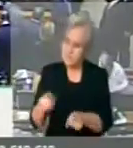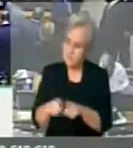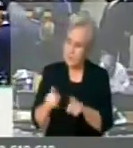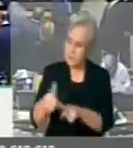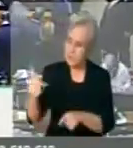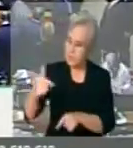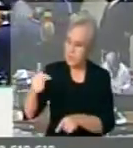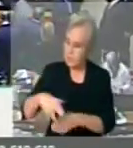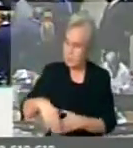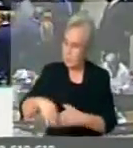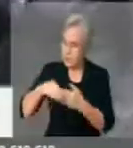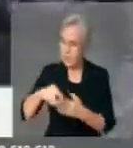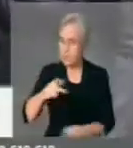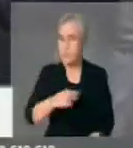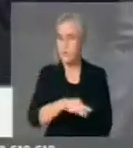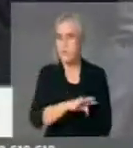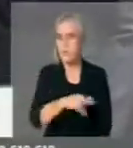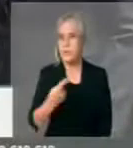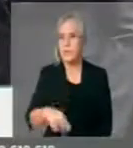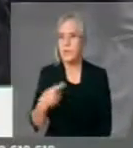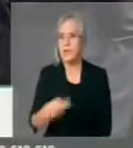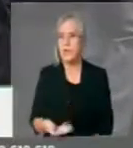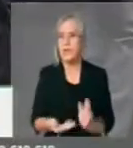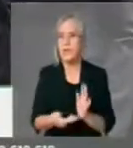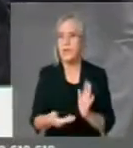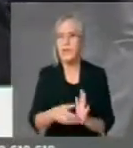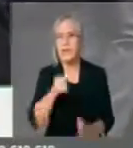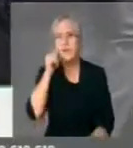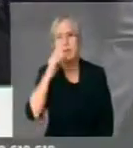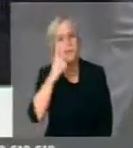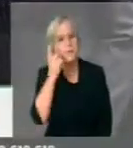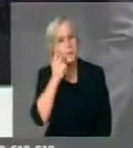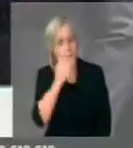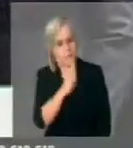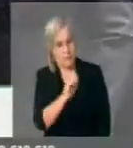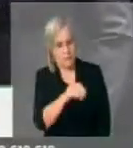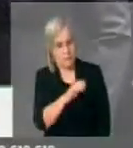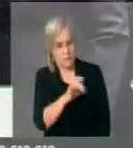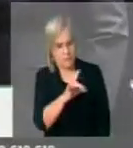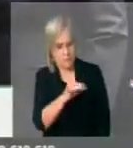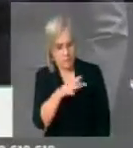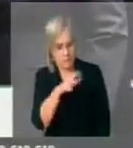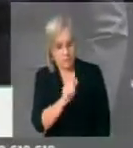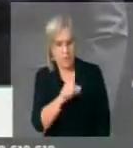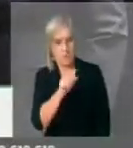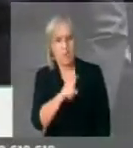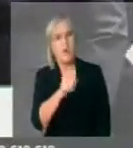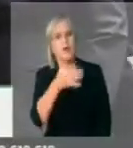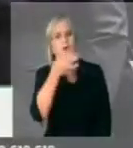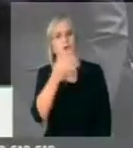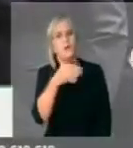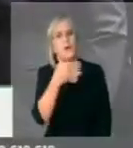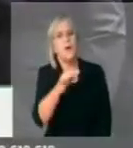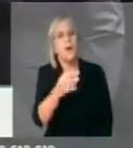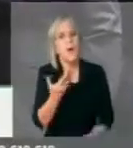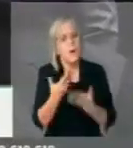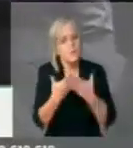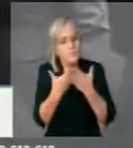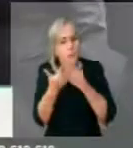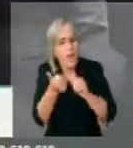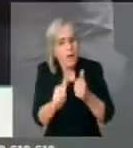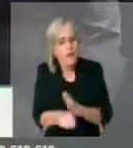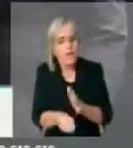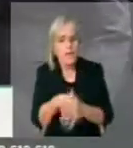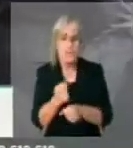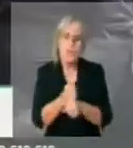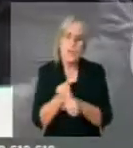PT aqui na Câmara, que é eleita pelo Rio de Janeiro. Deputada Benedita, que avaliação a senhora faz para 2017, com essa mesa quase